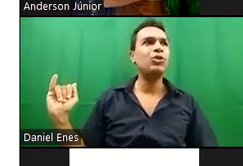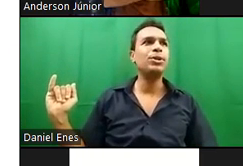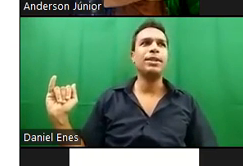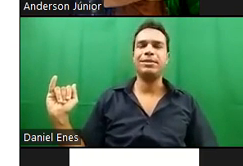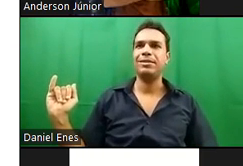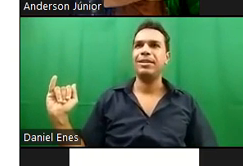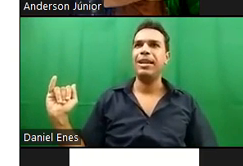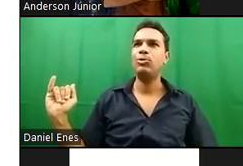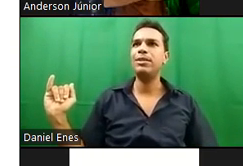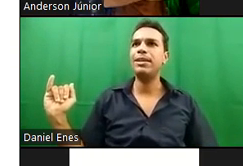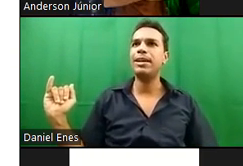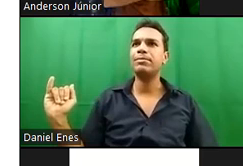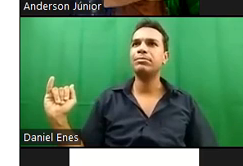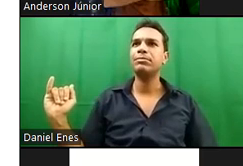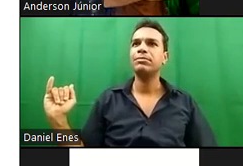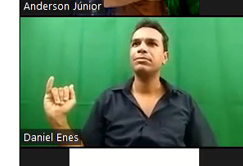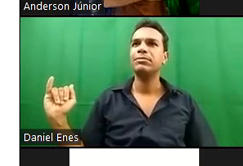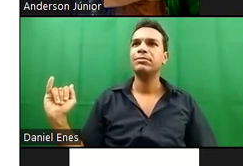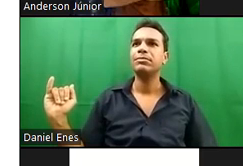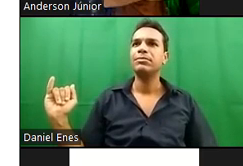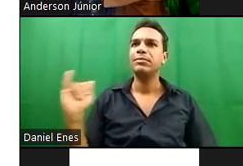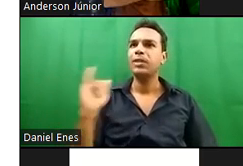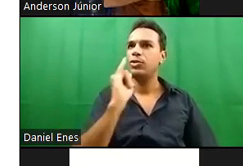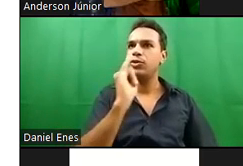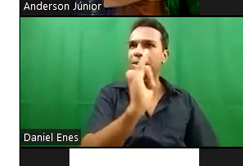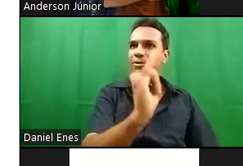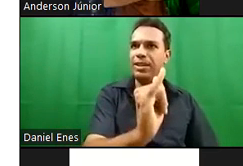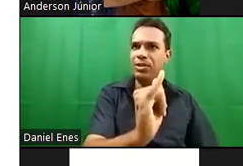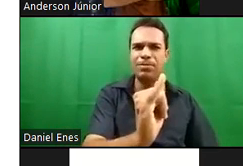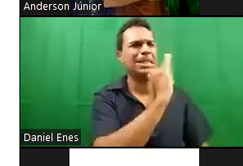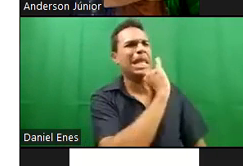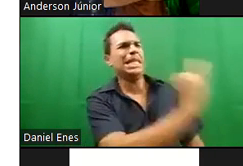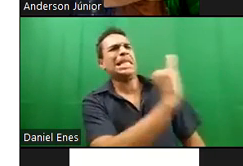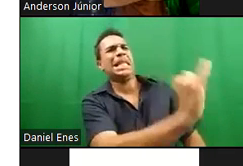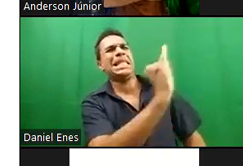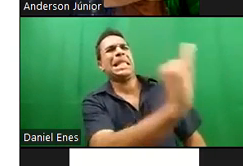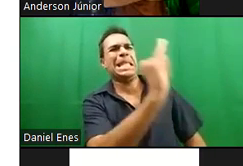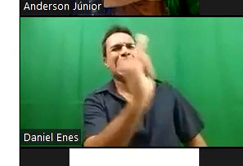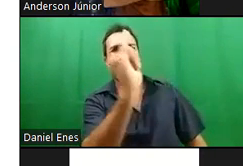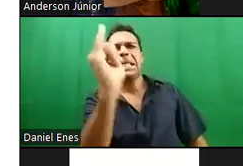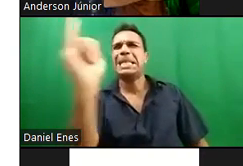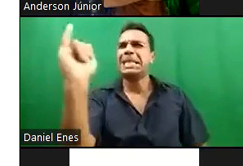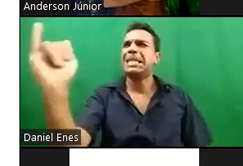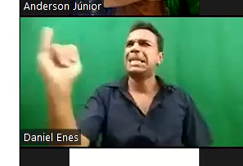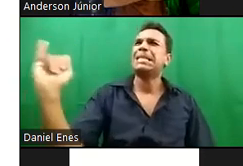Alguém chuta? É o dizer. Digo uma vez.